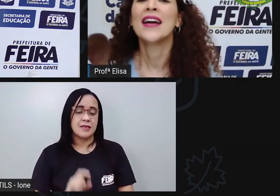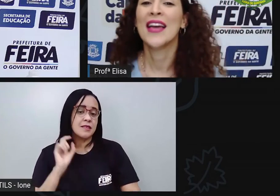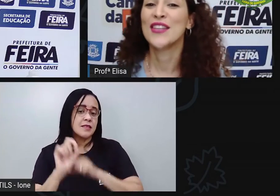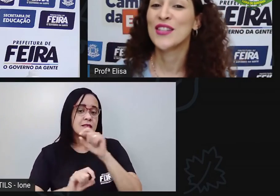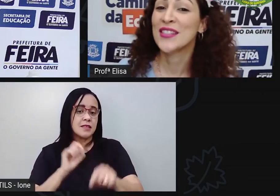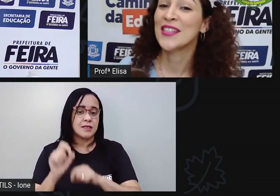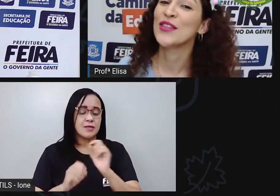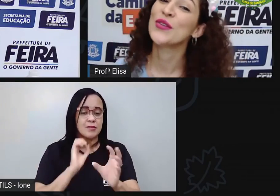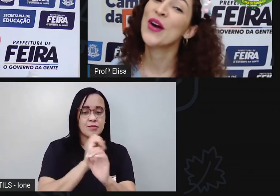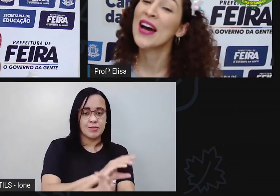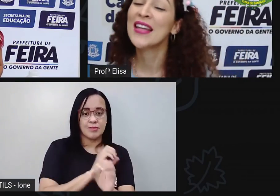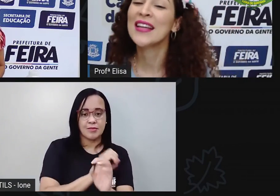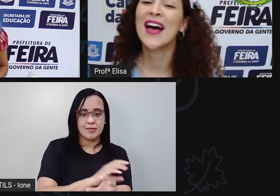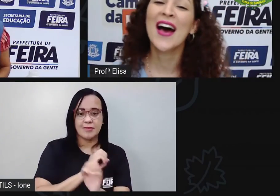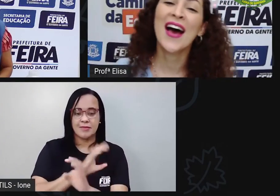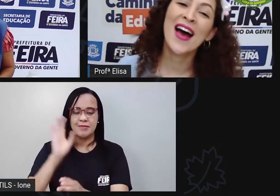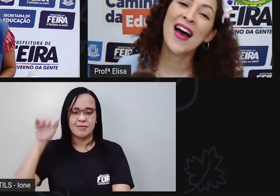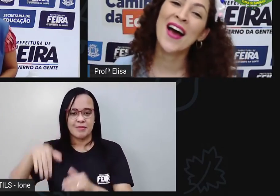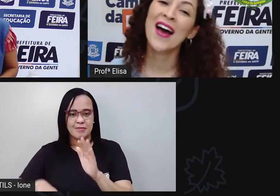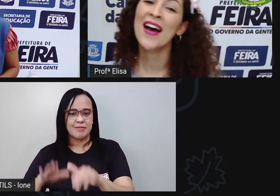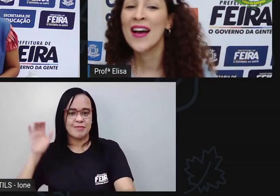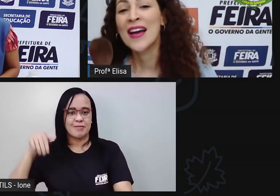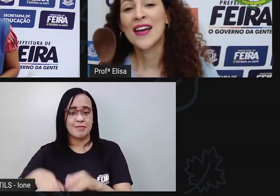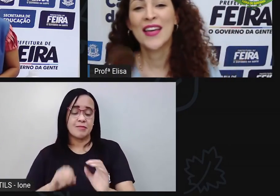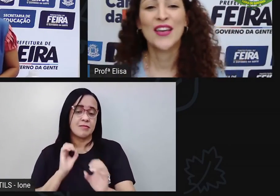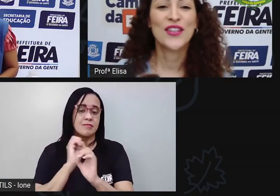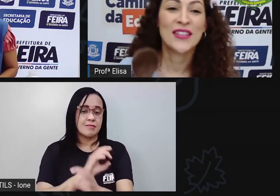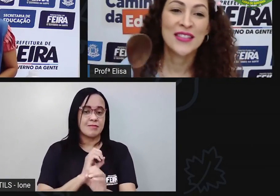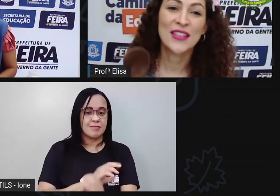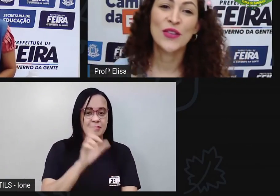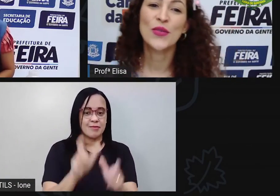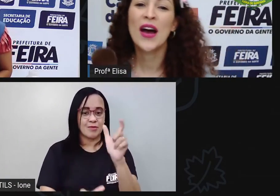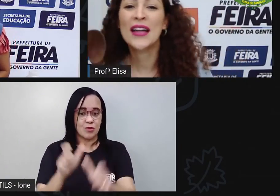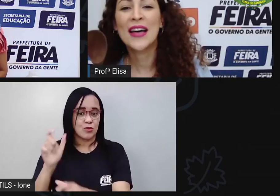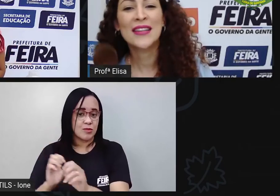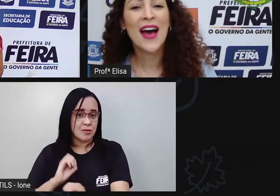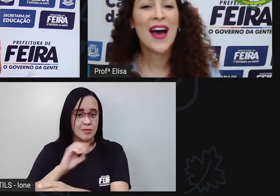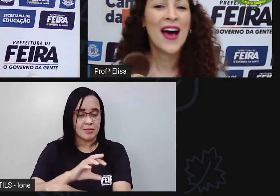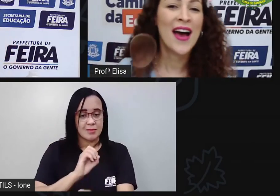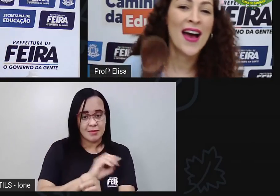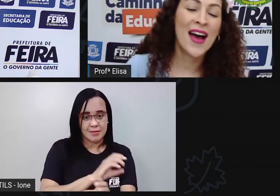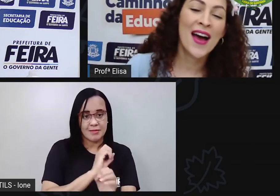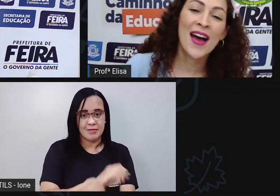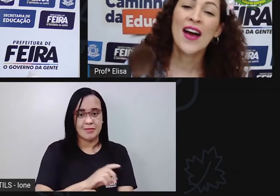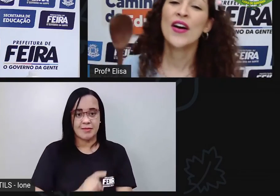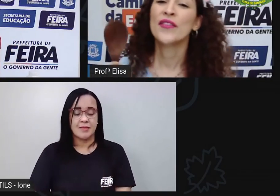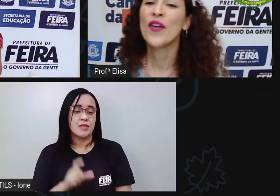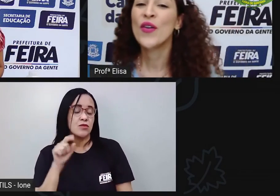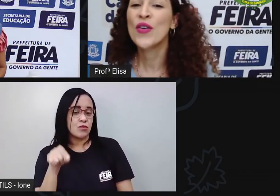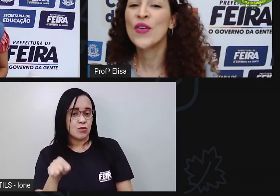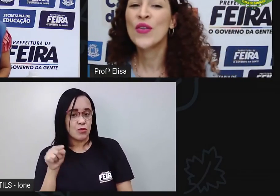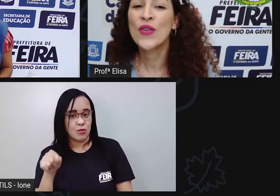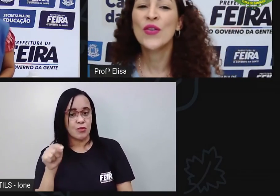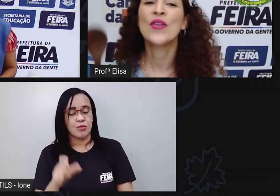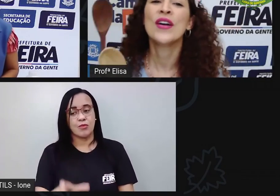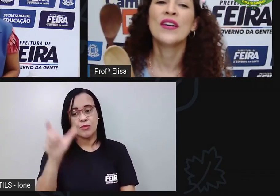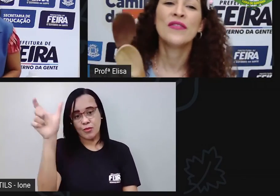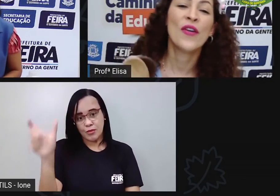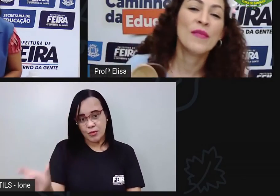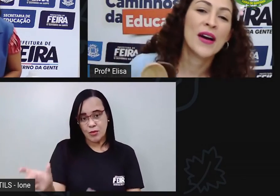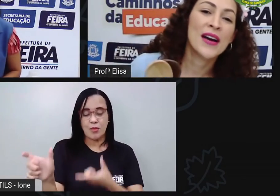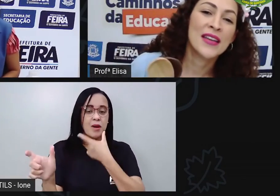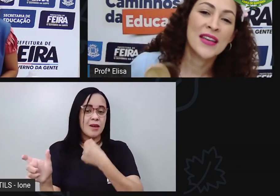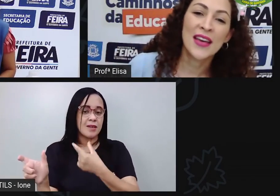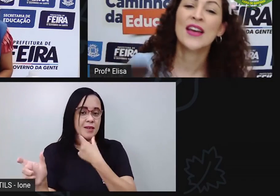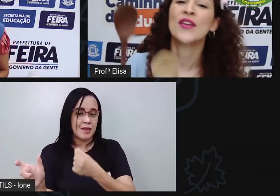Lar ensinou a nadar quem ensinou a nadar foi